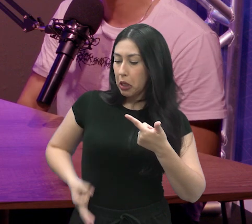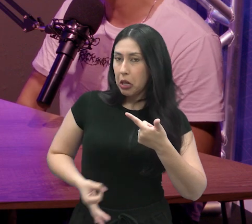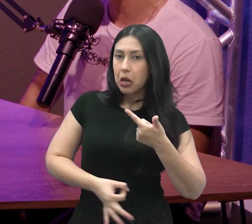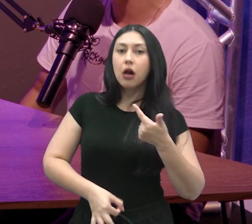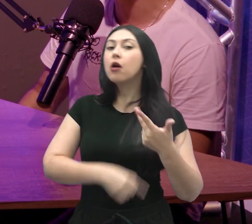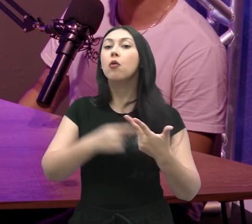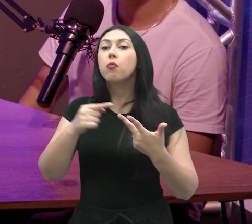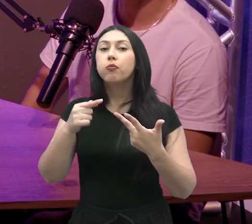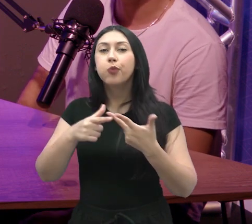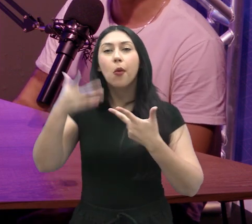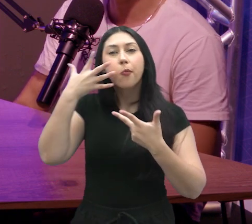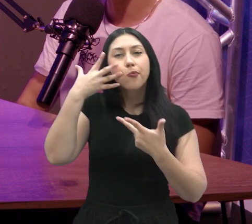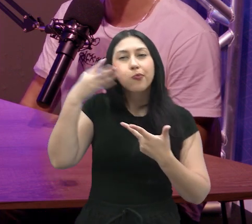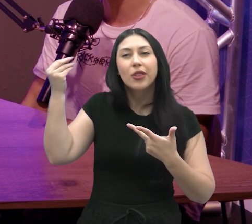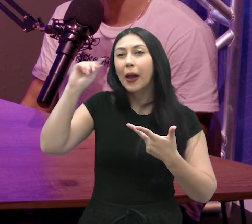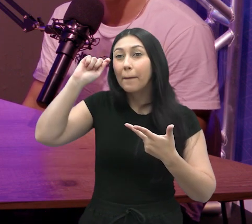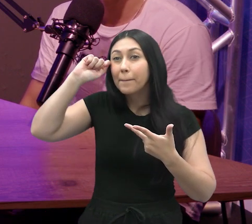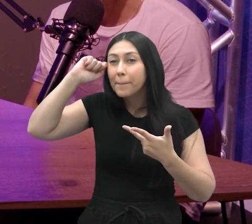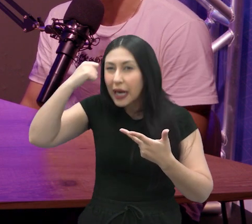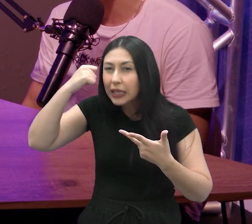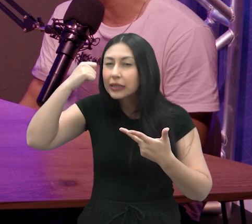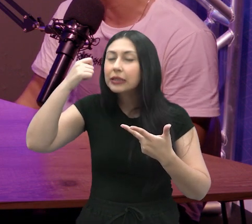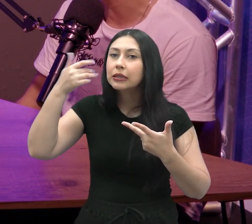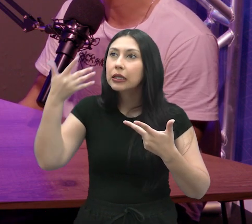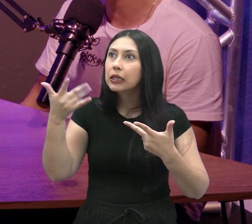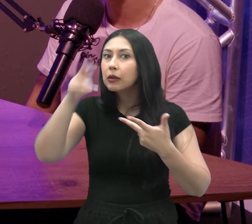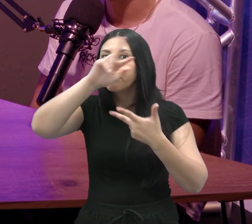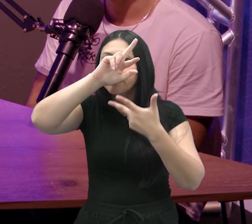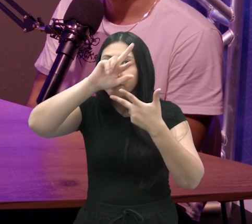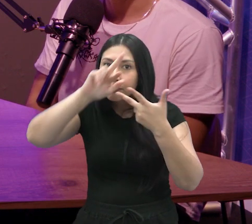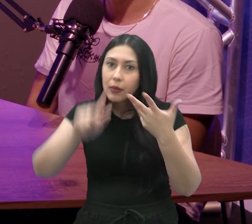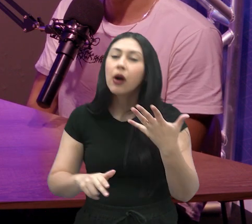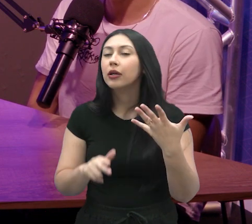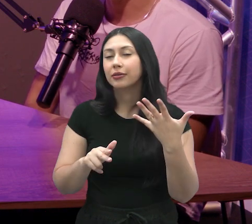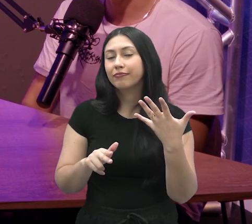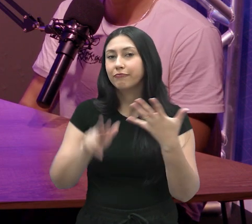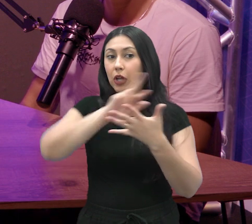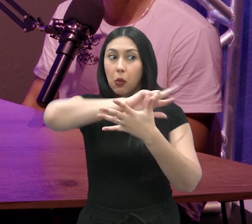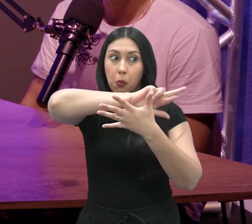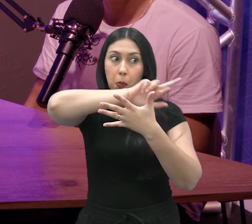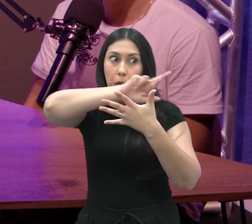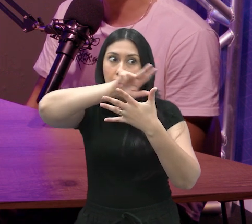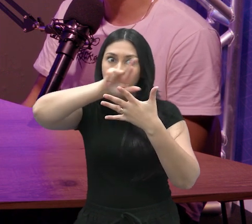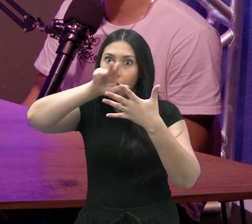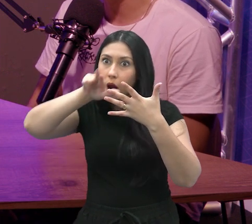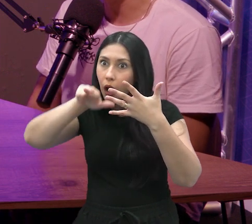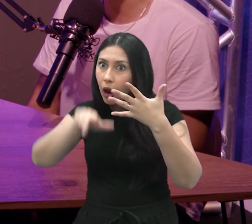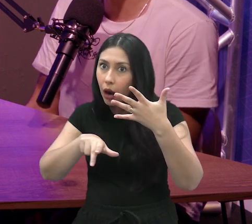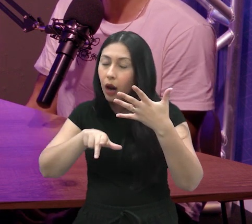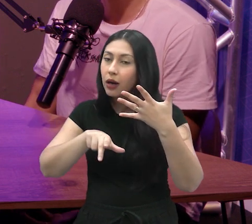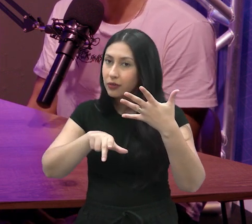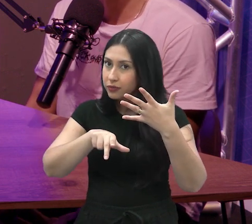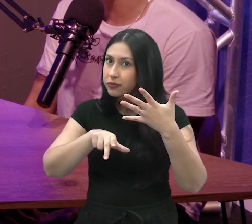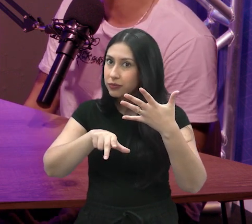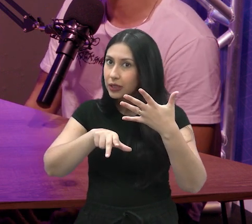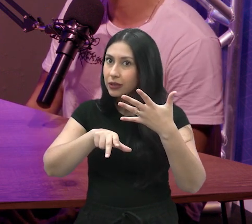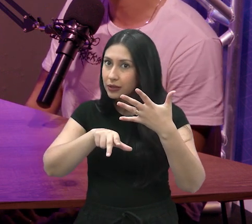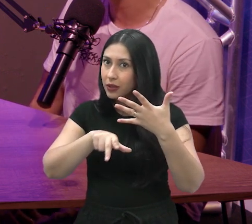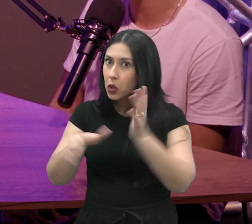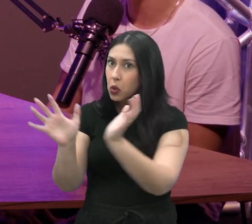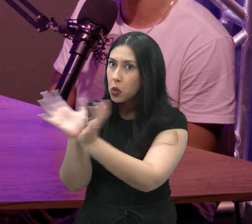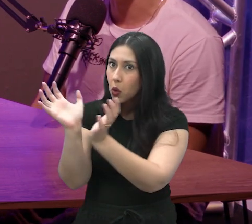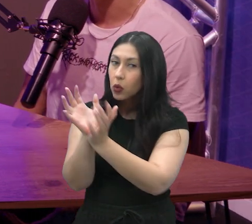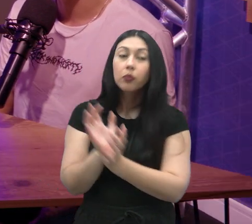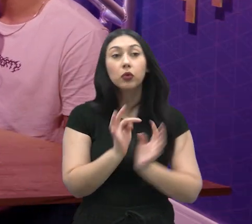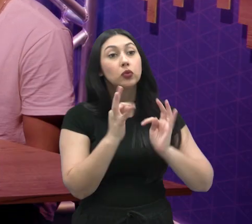onça pintada, tem a pantera preta mesmo, tem, enfim, tem uma diversidade